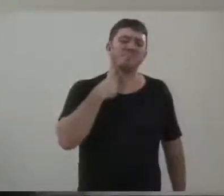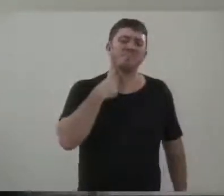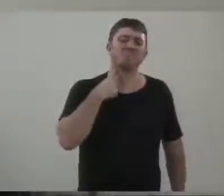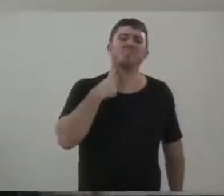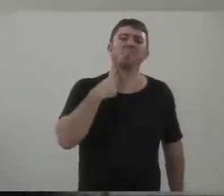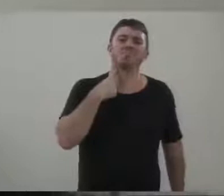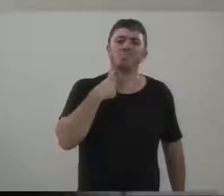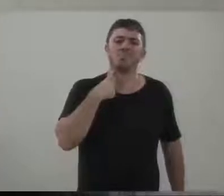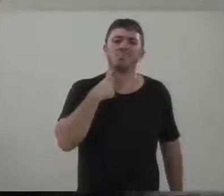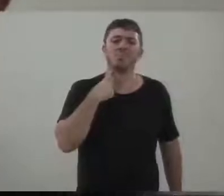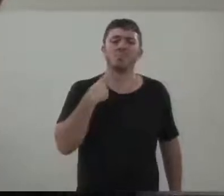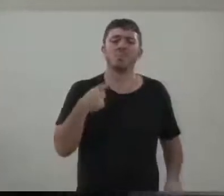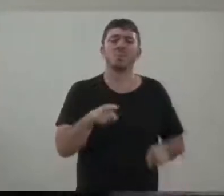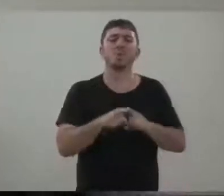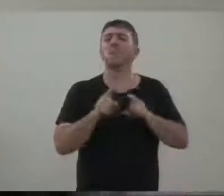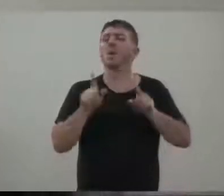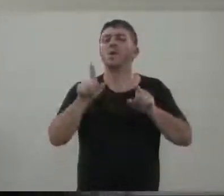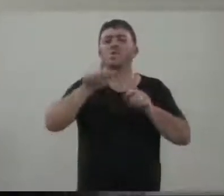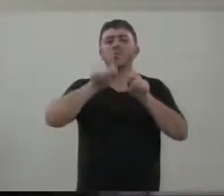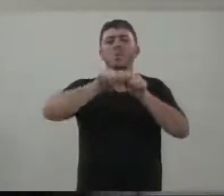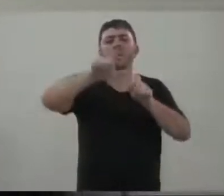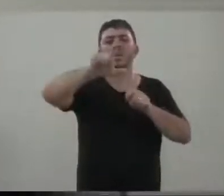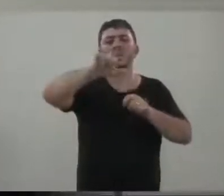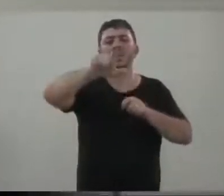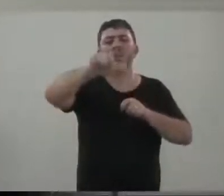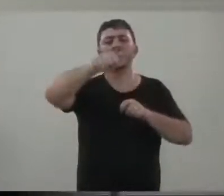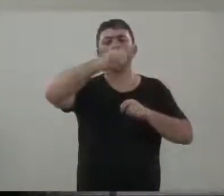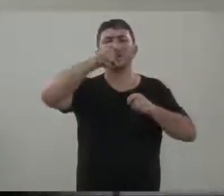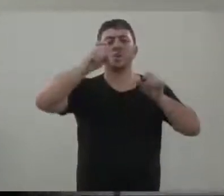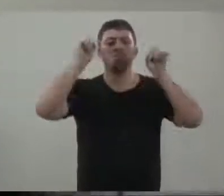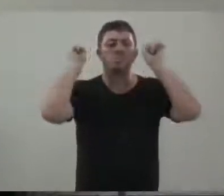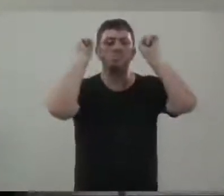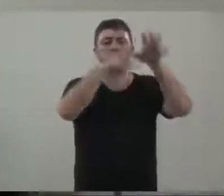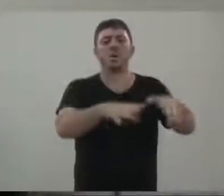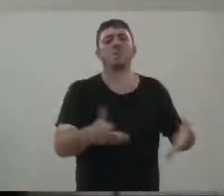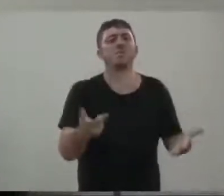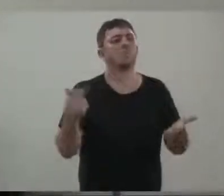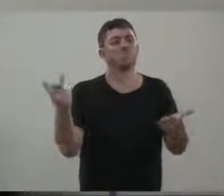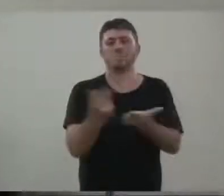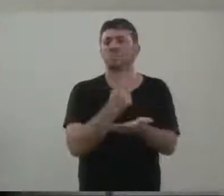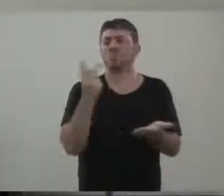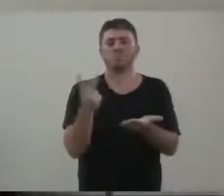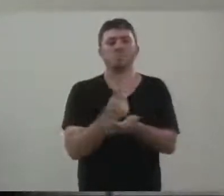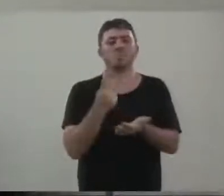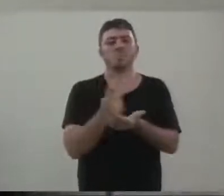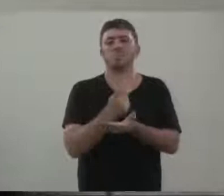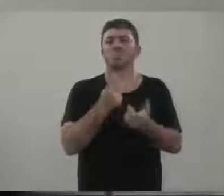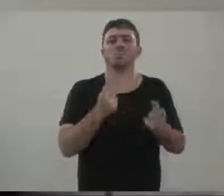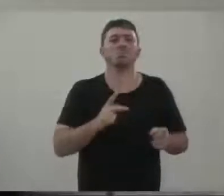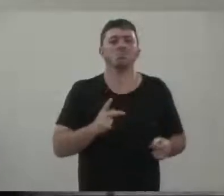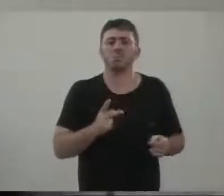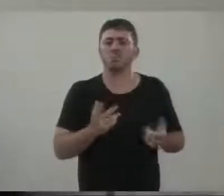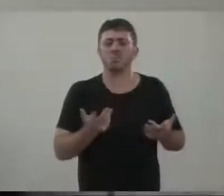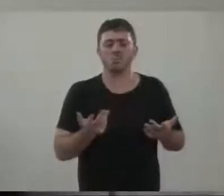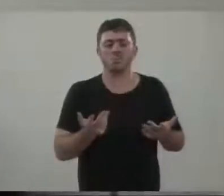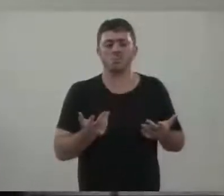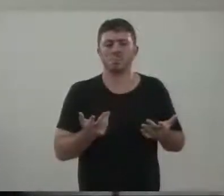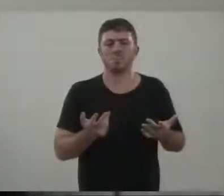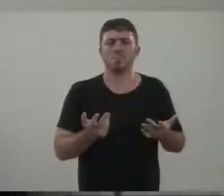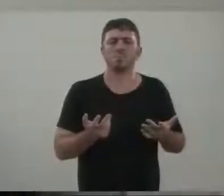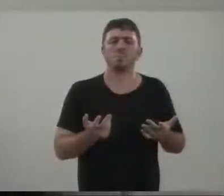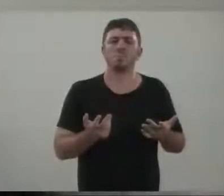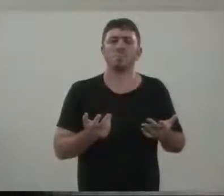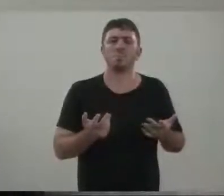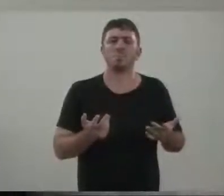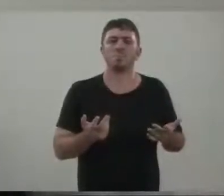constituição de um lixão irregular. Aqueles que estavam naquela legislatura lembram, e quem acompanha a política da cidade também lembram desse episódio.